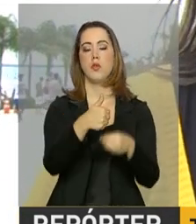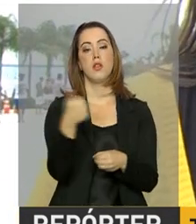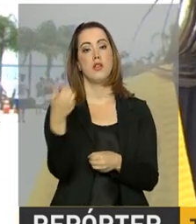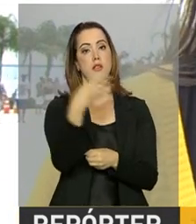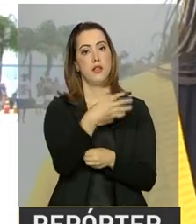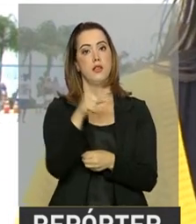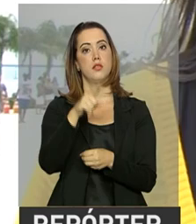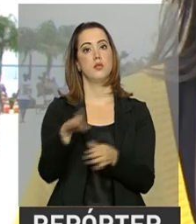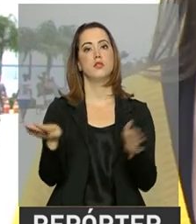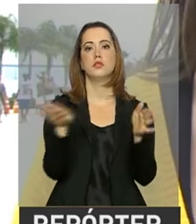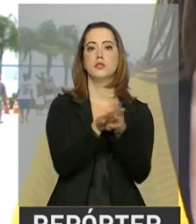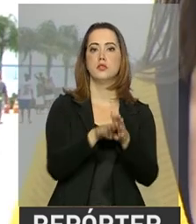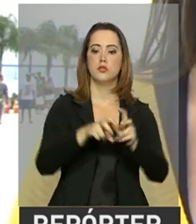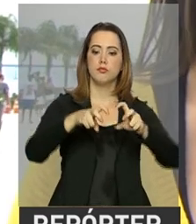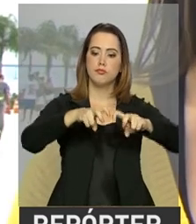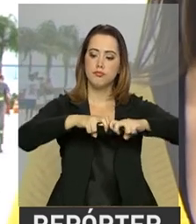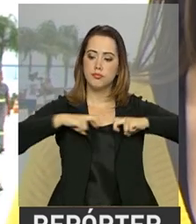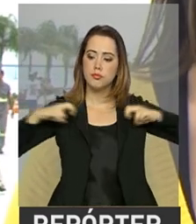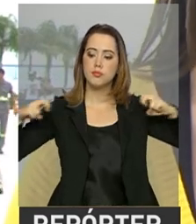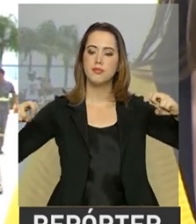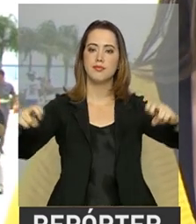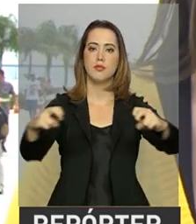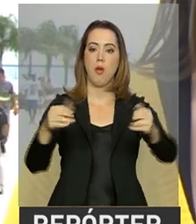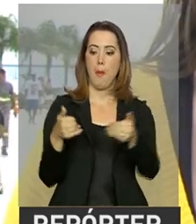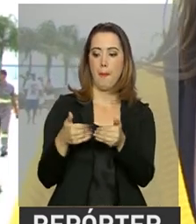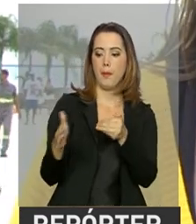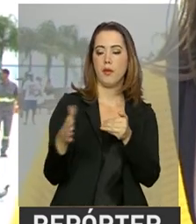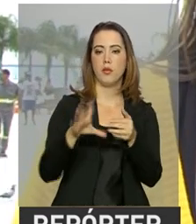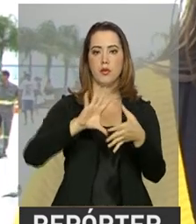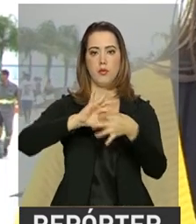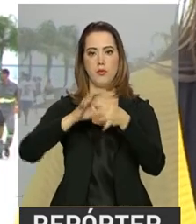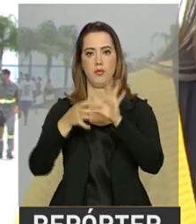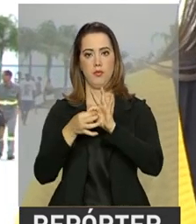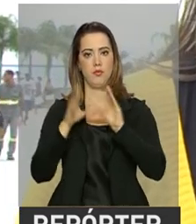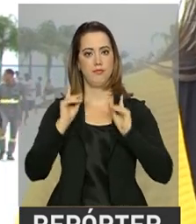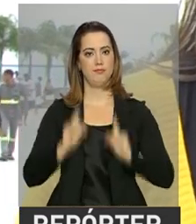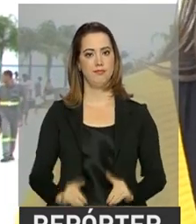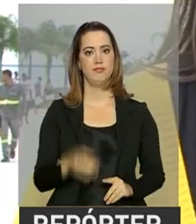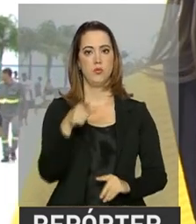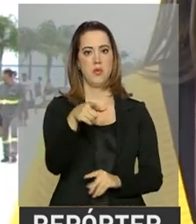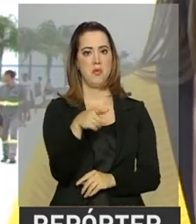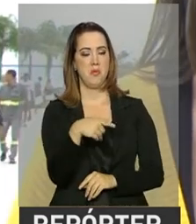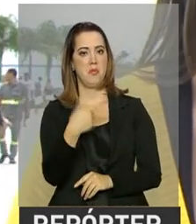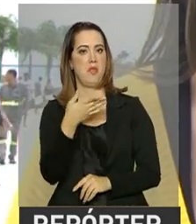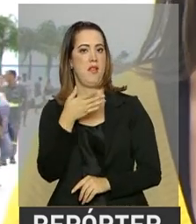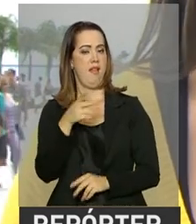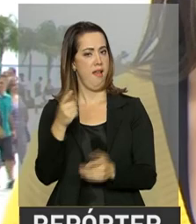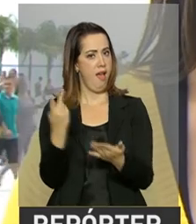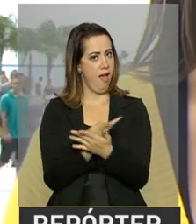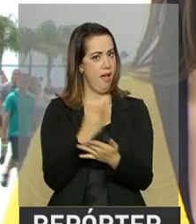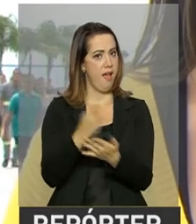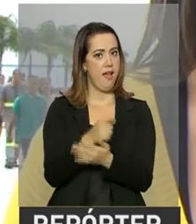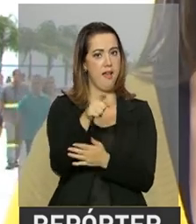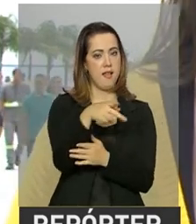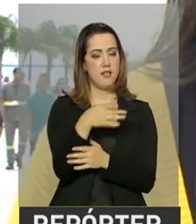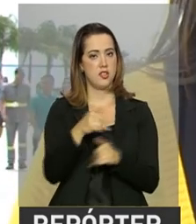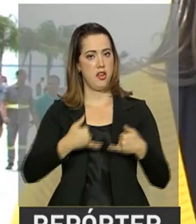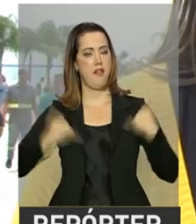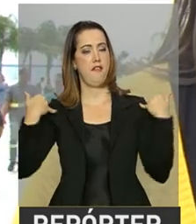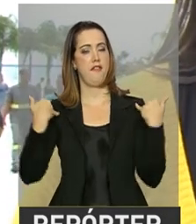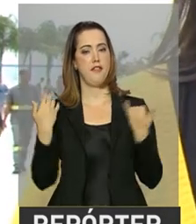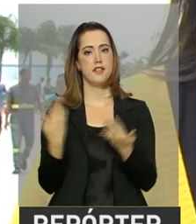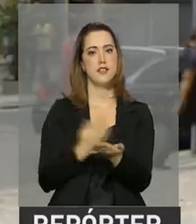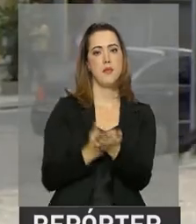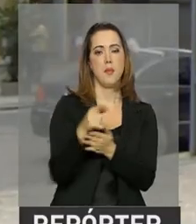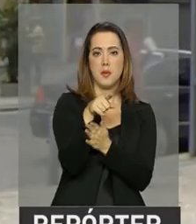chegar ao Maracanã palco da abertura das paralimpíadas e se engana quem acha que a festa começa por lá na verdade ela nem